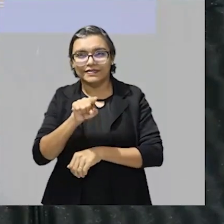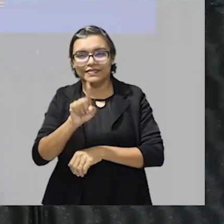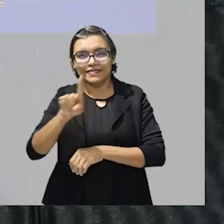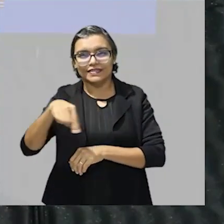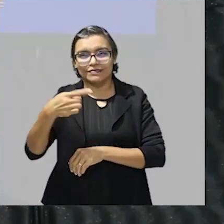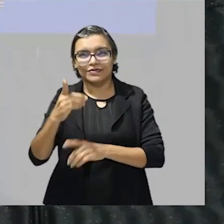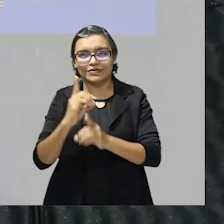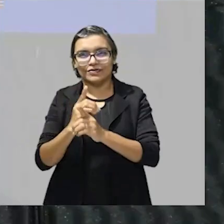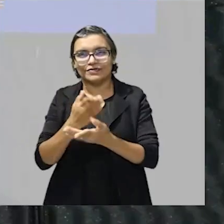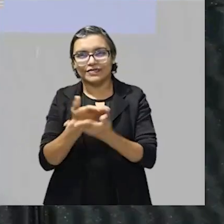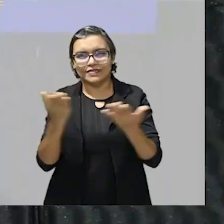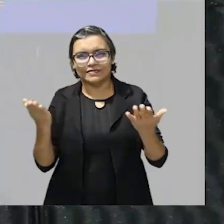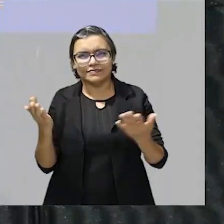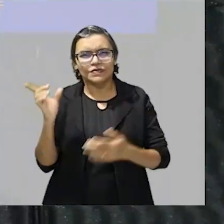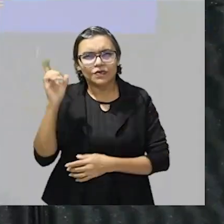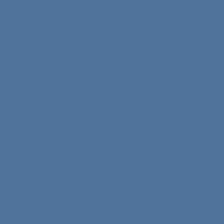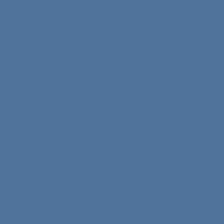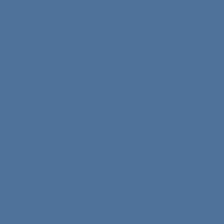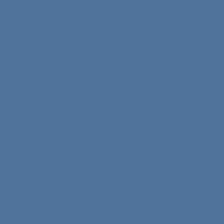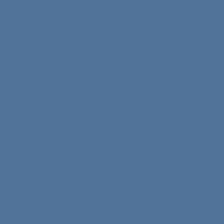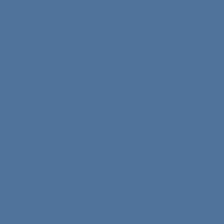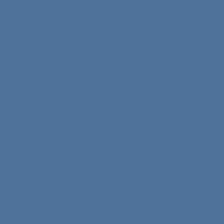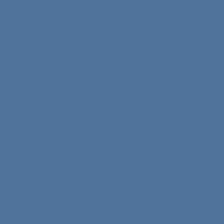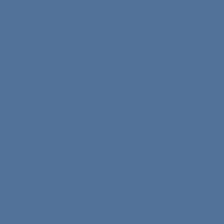aula compliquei